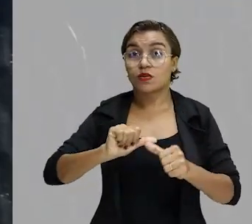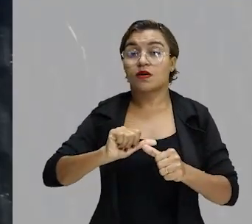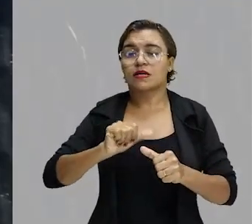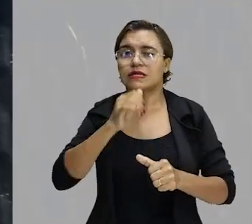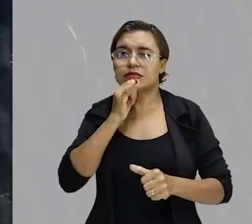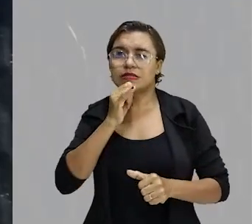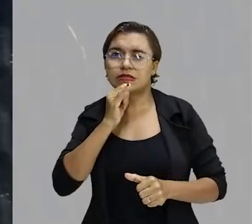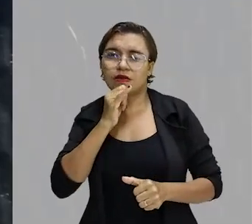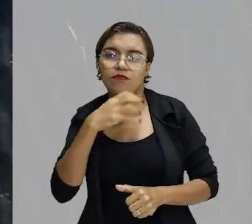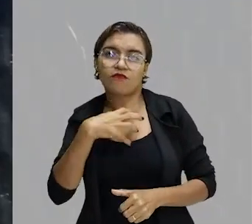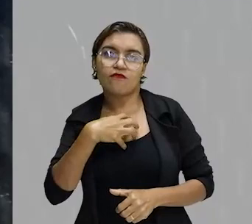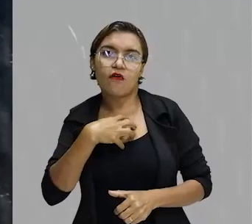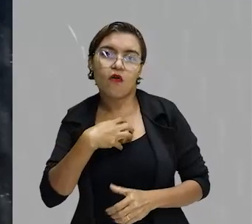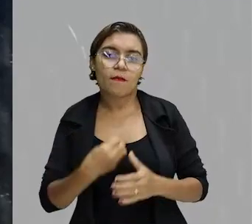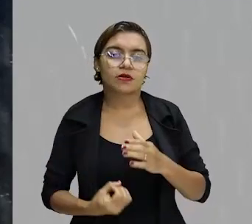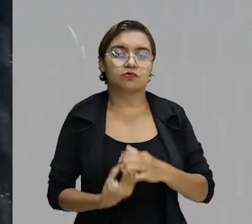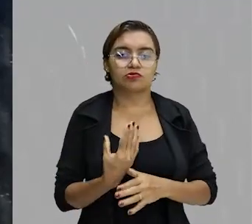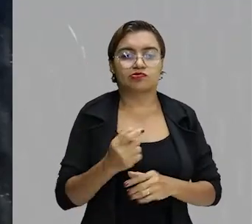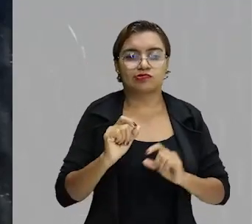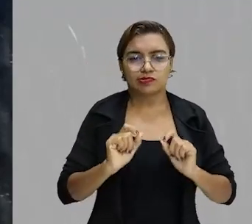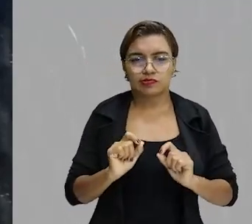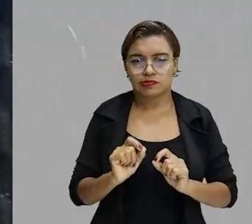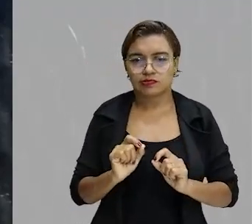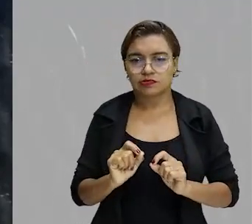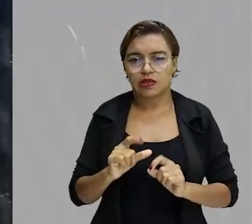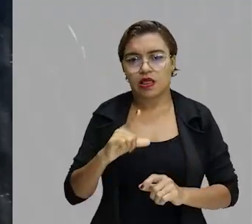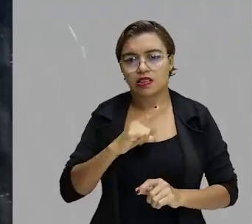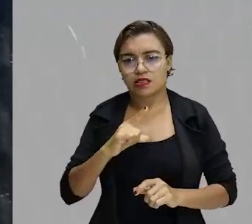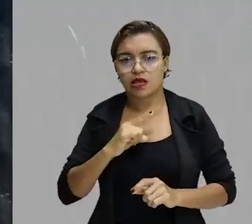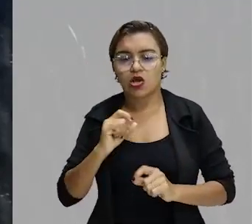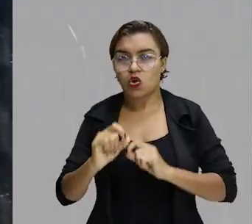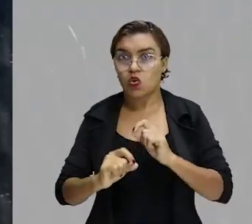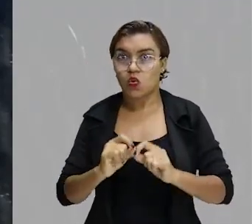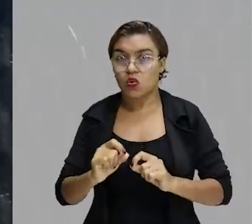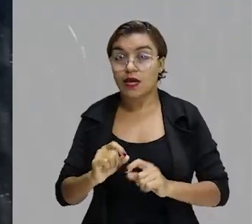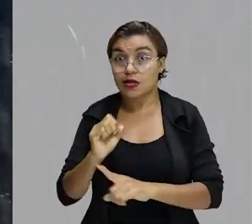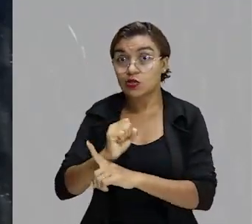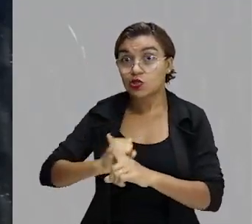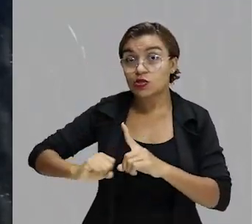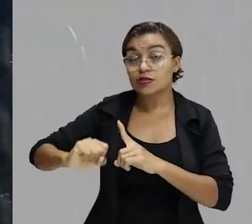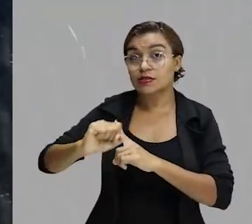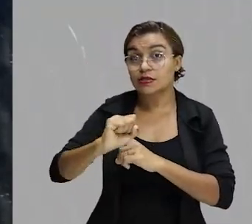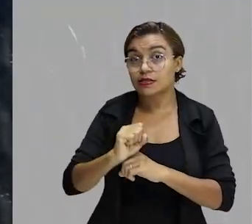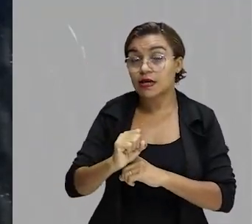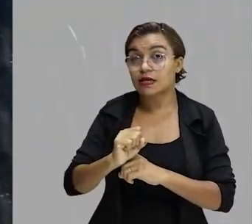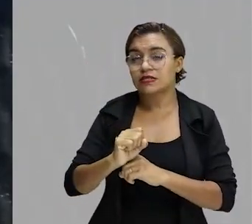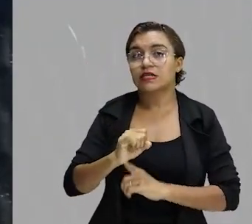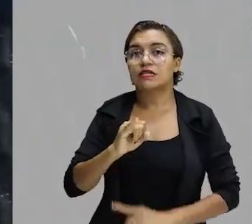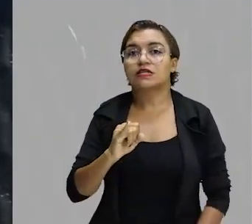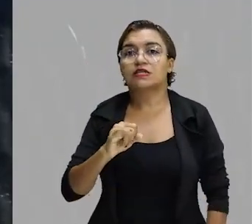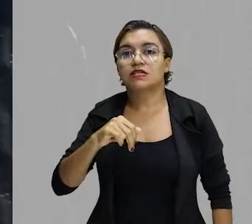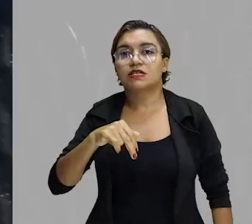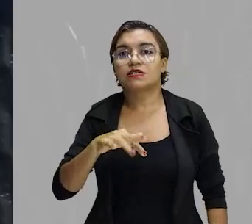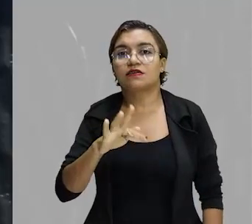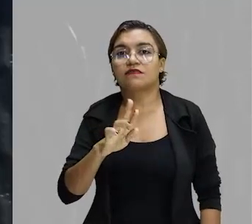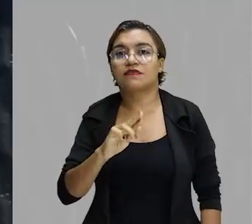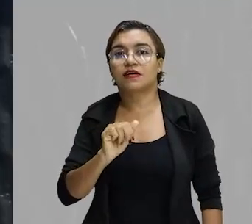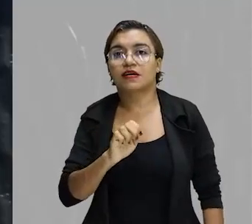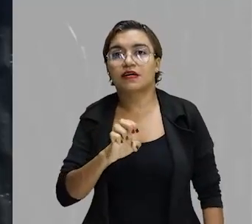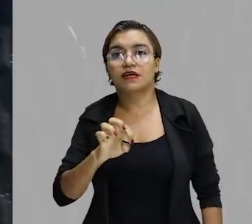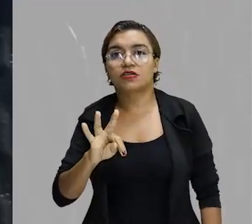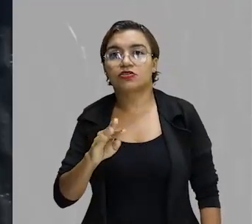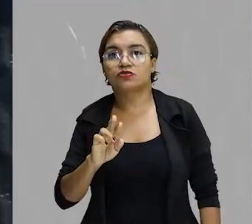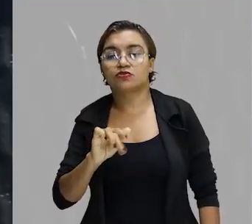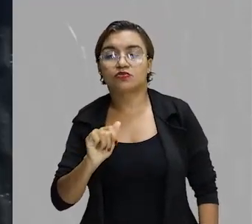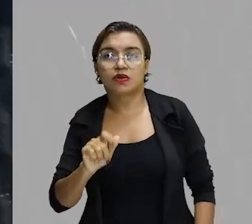seja, buscam conseguir alterações na infraestrutura da sociedade. Infraestrutura, anota isso aí,